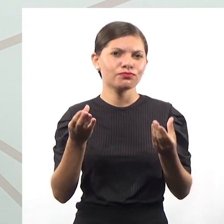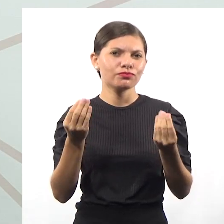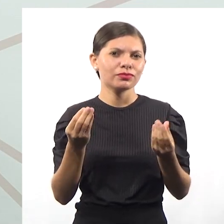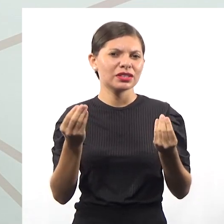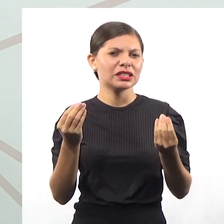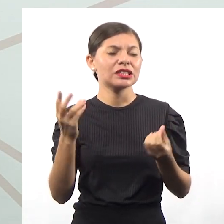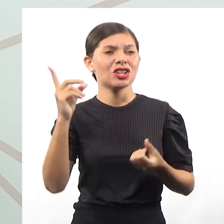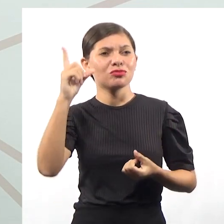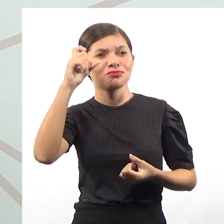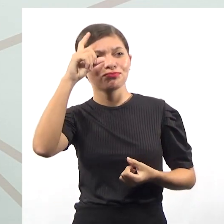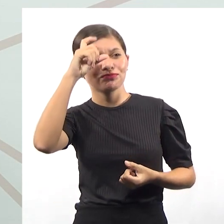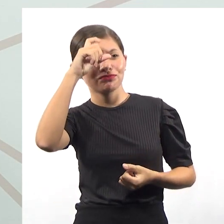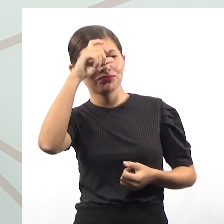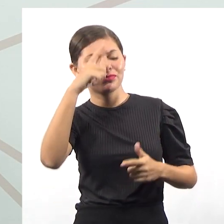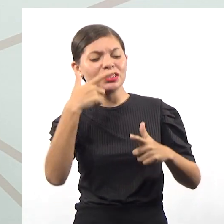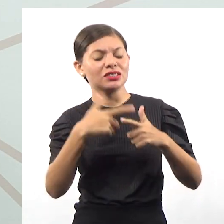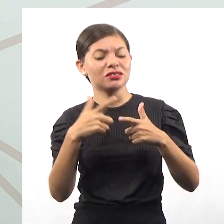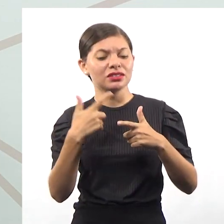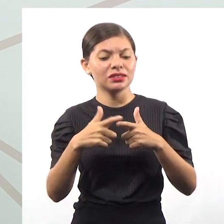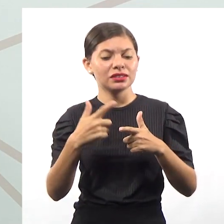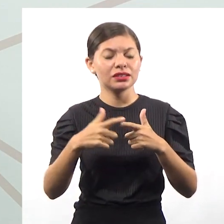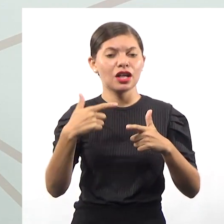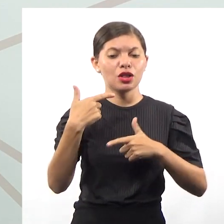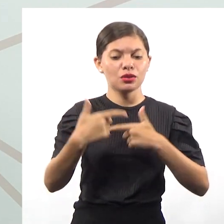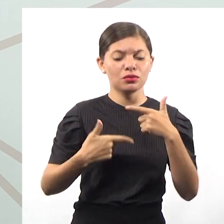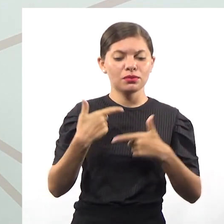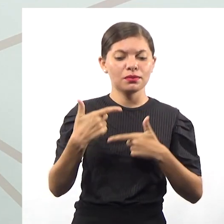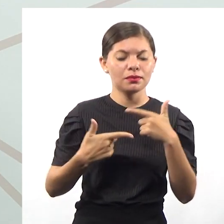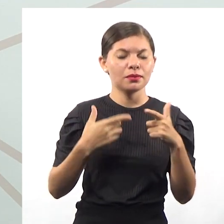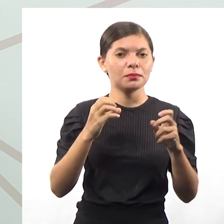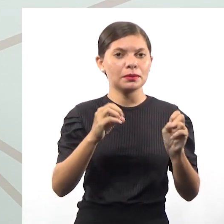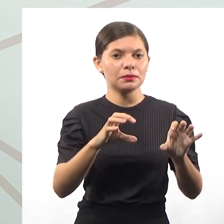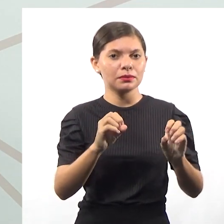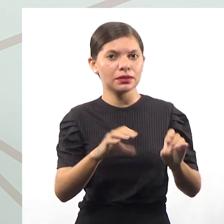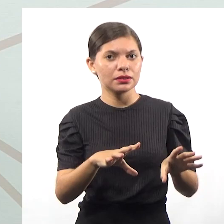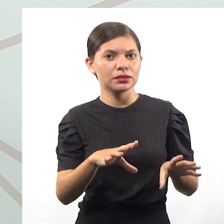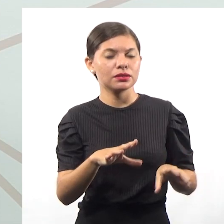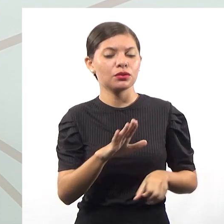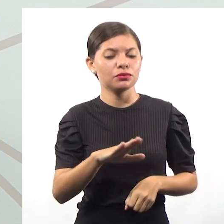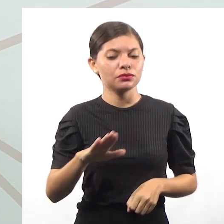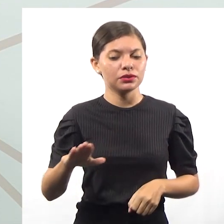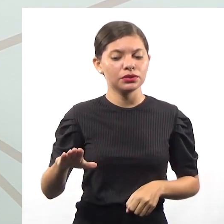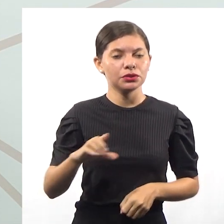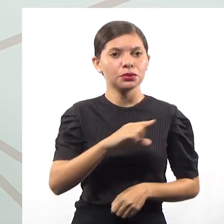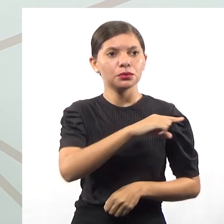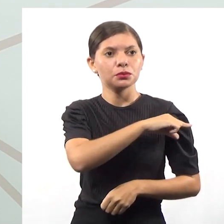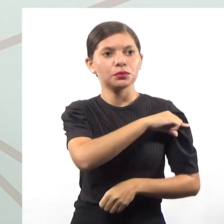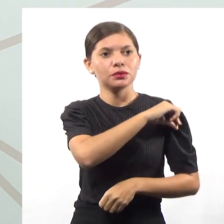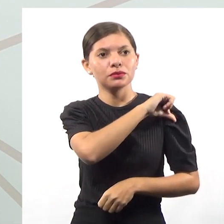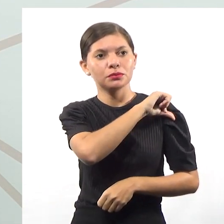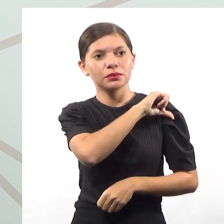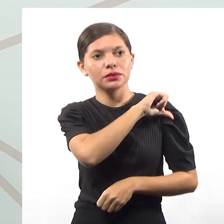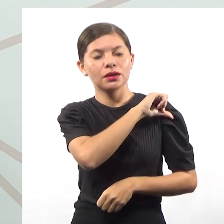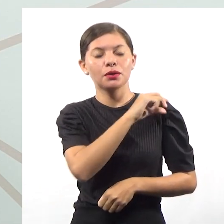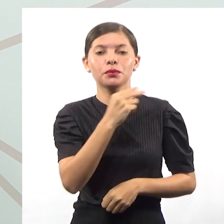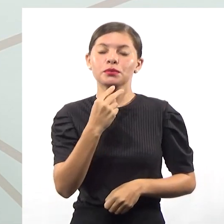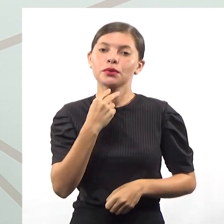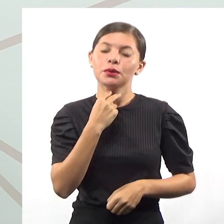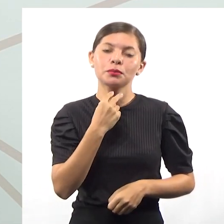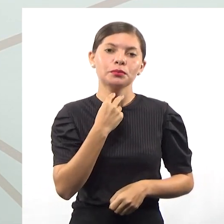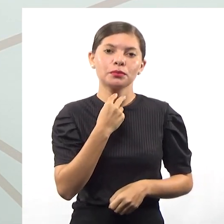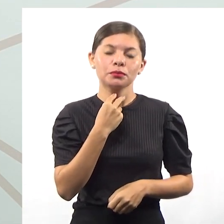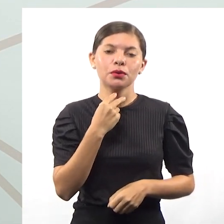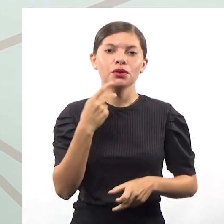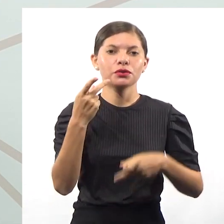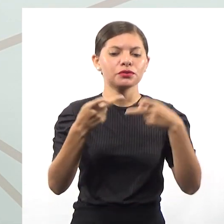bastante dificultosos no trabalho na educação infantil e no ensino fundamental. A gente não pode aí